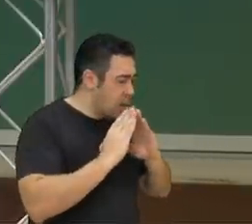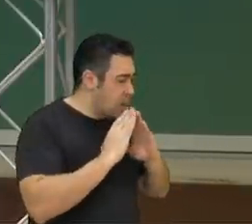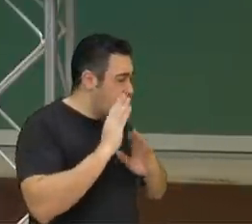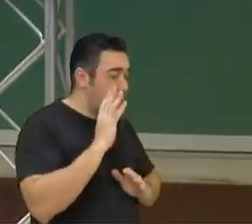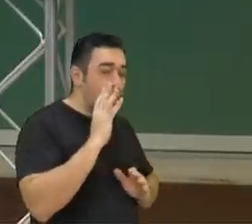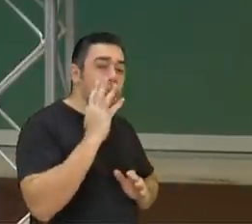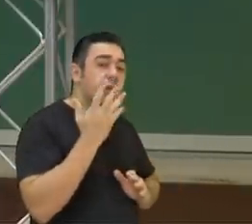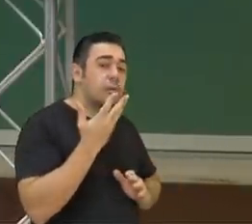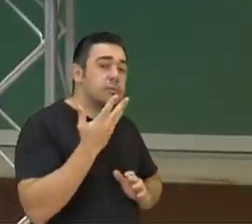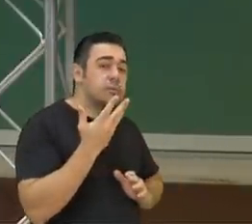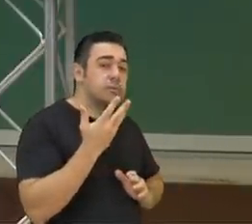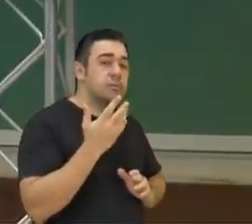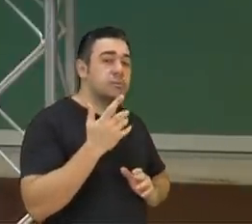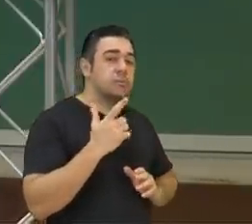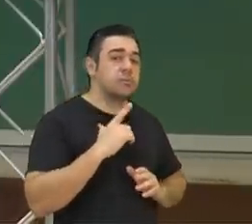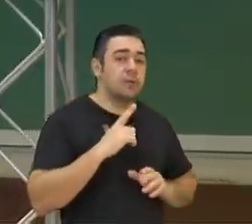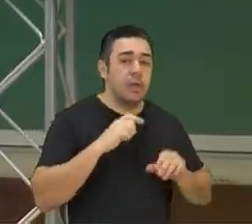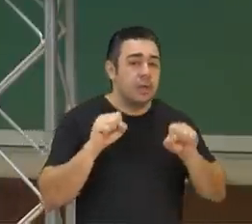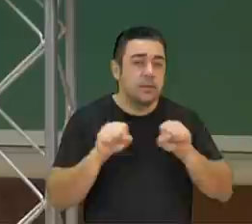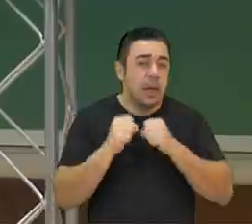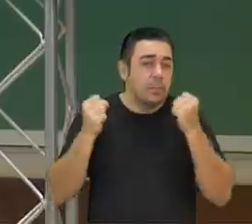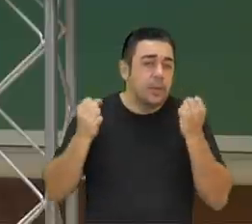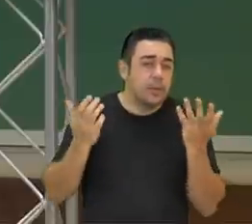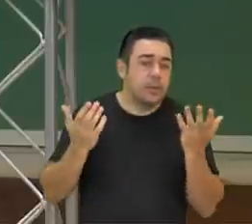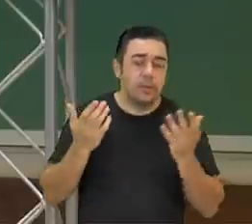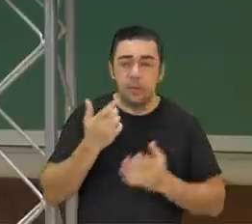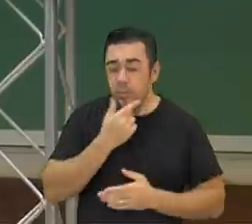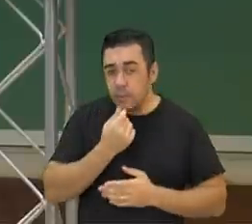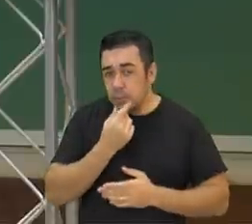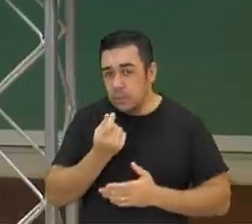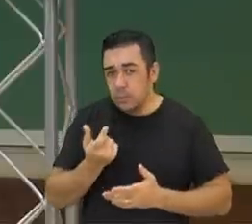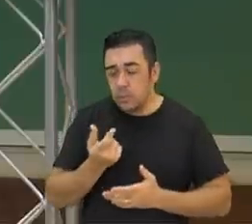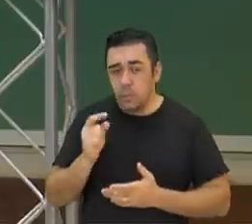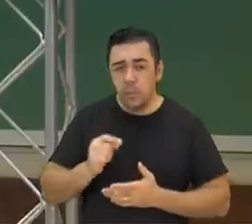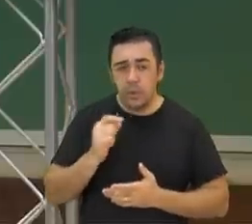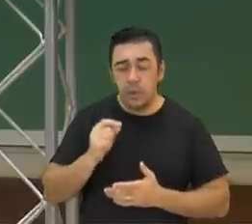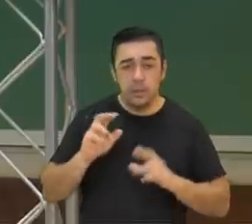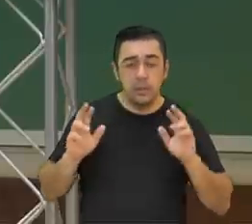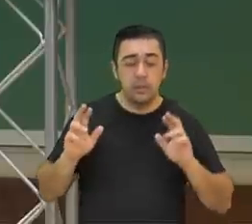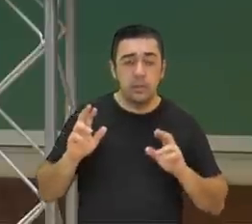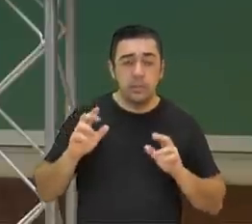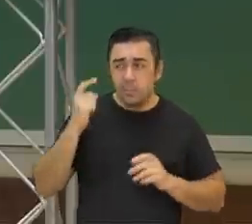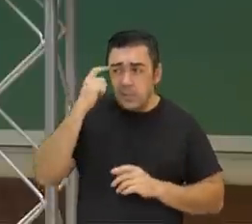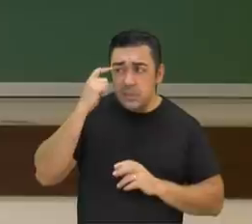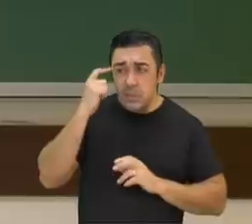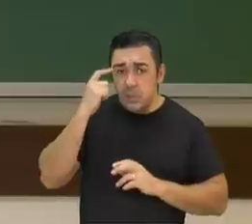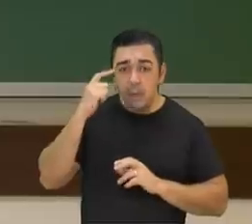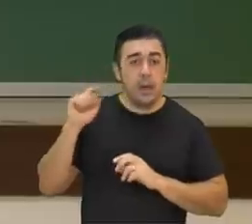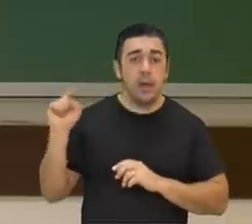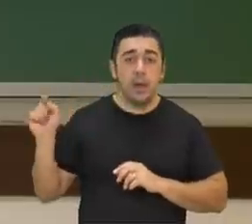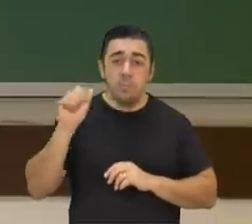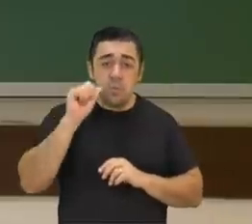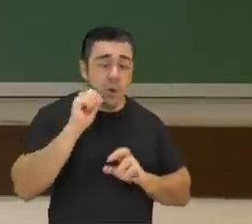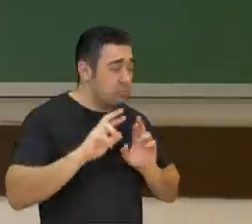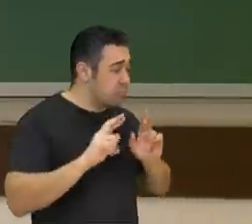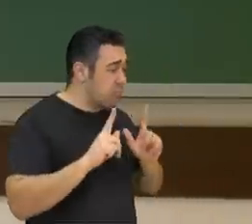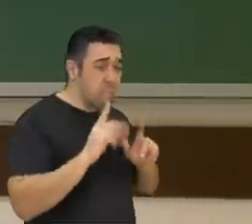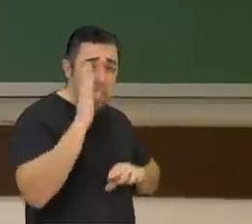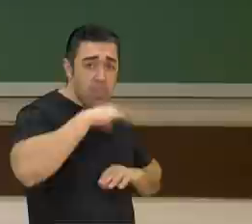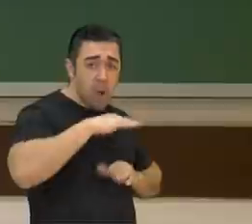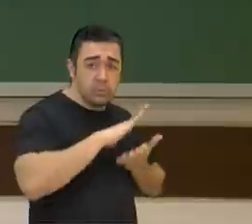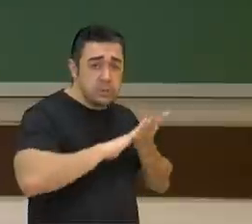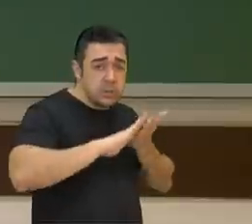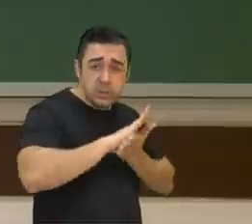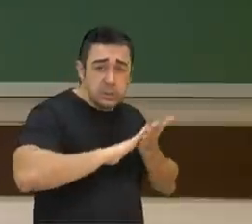que acontece? Há uma ruptura de expectativa. Por quê? Porque ela, diferente do que ele pensava, não vai fazer nenhuma maldade para